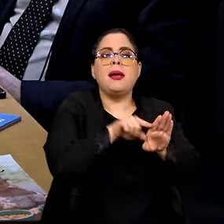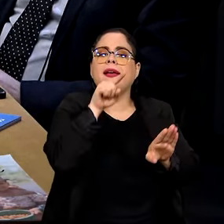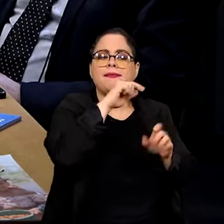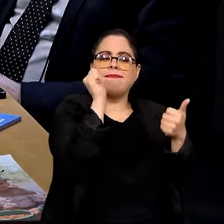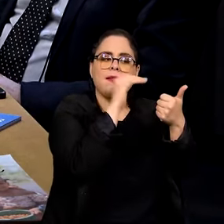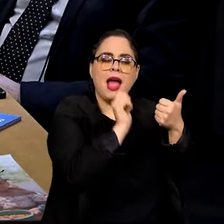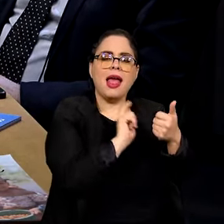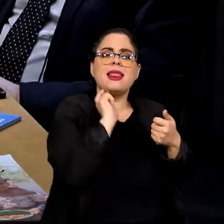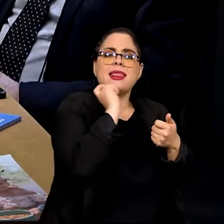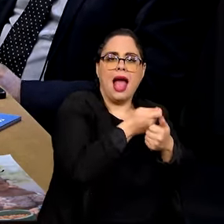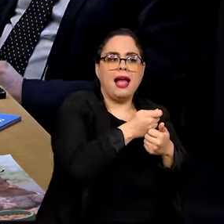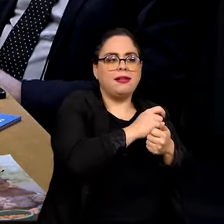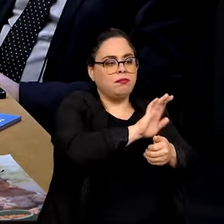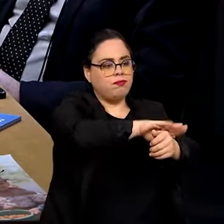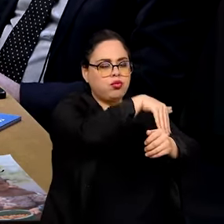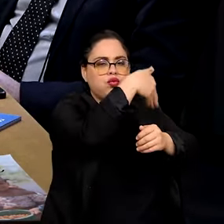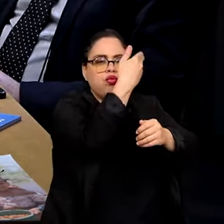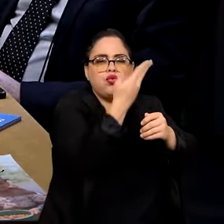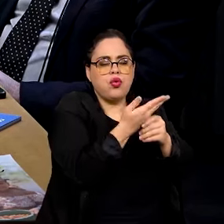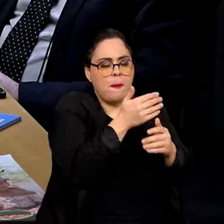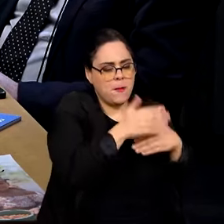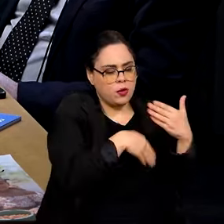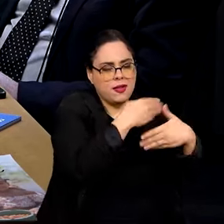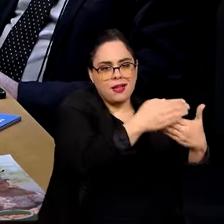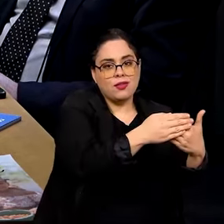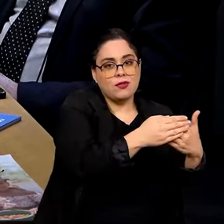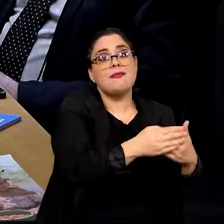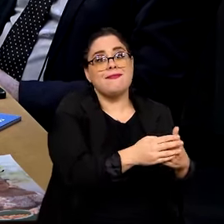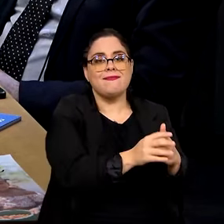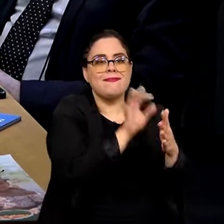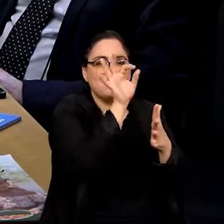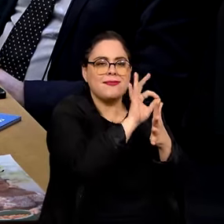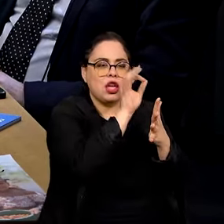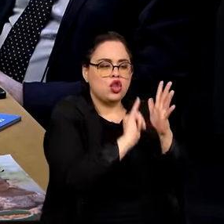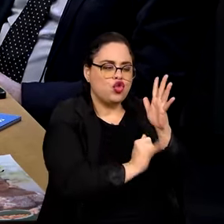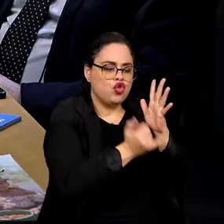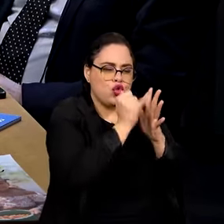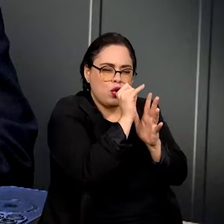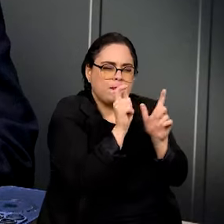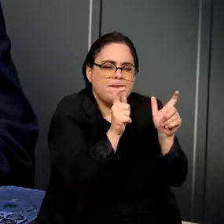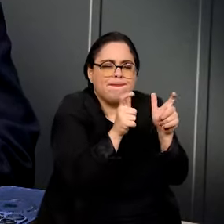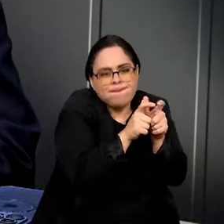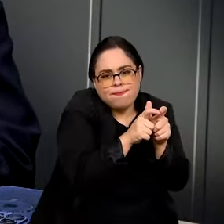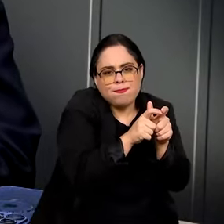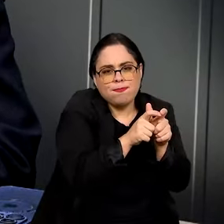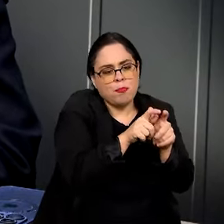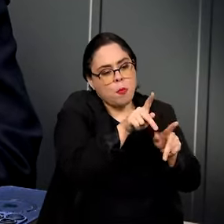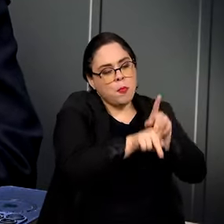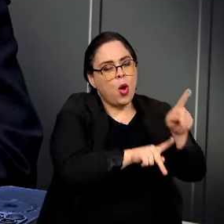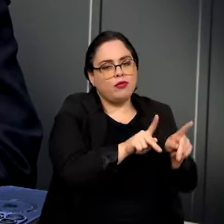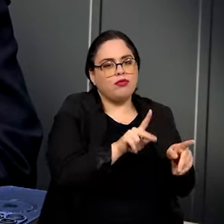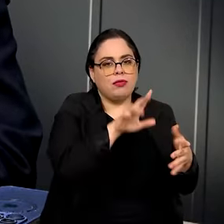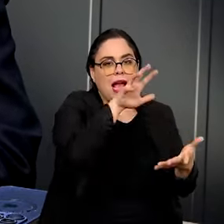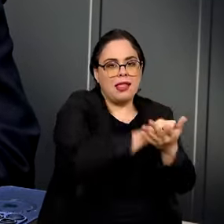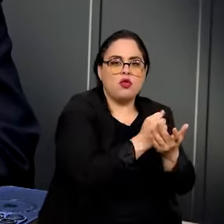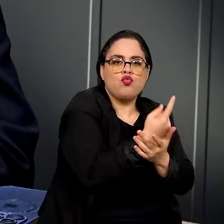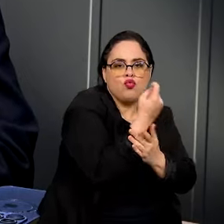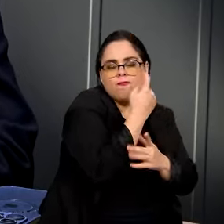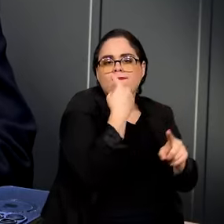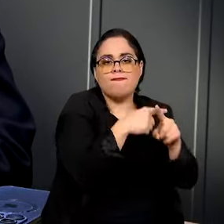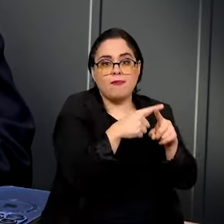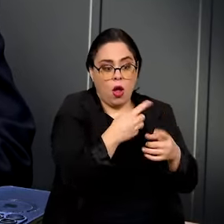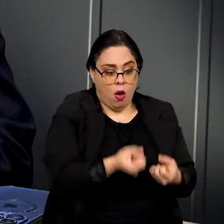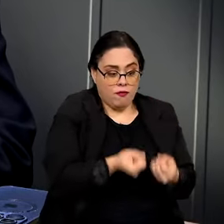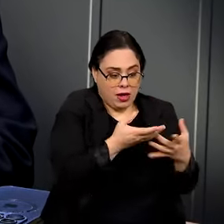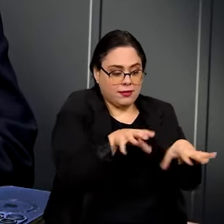fundo Além disso ele cobre 100% da operação então por isso que as taxas de juro vão dimin ir para